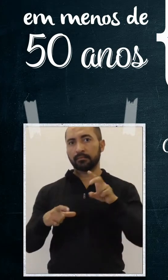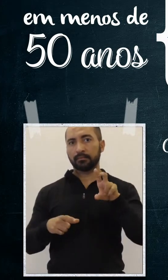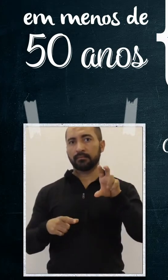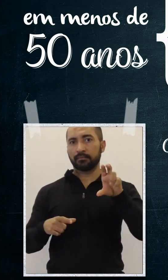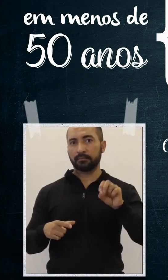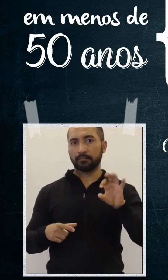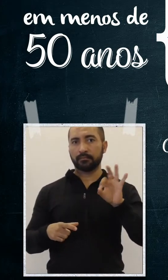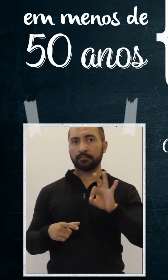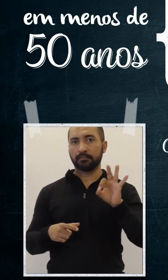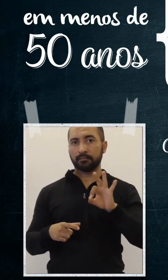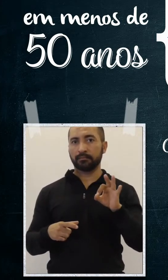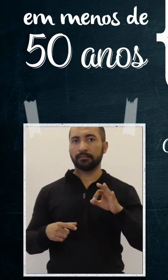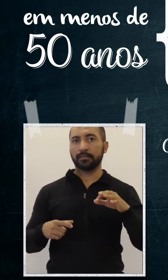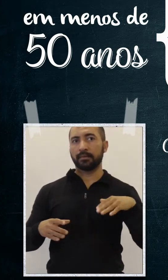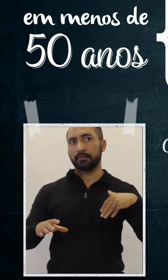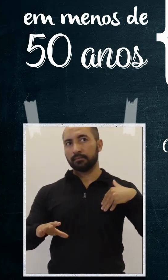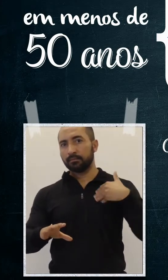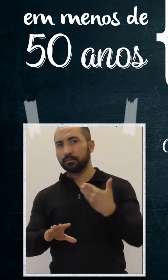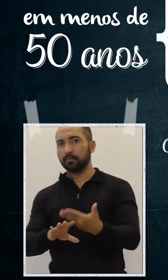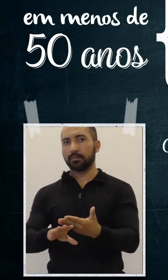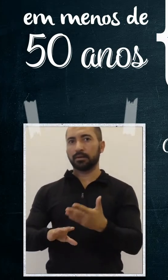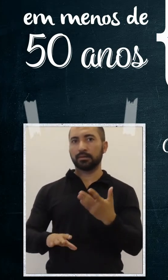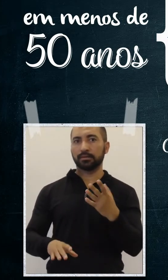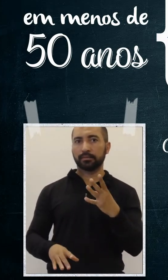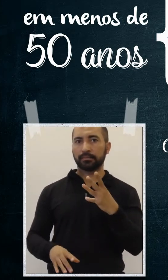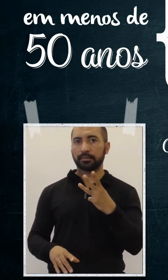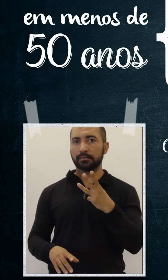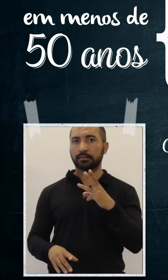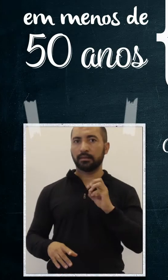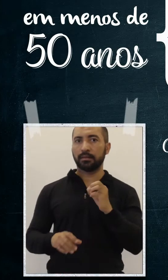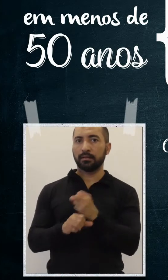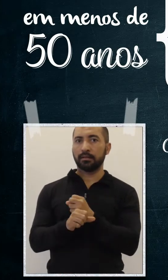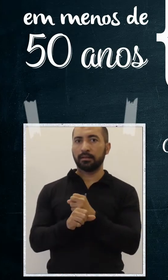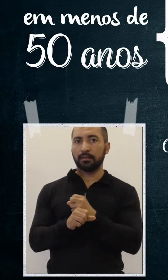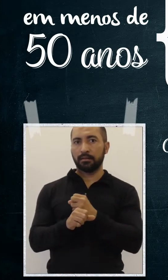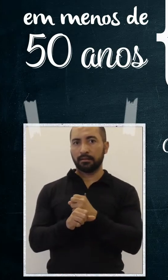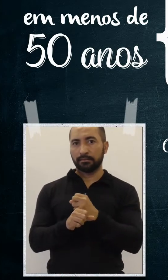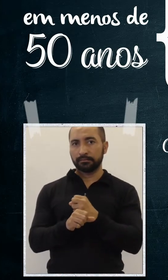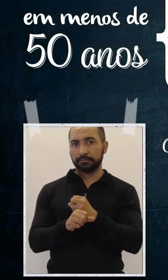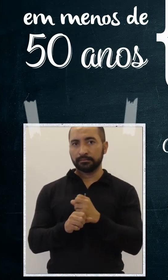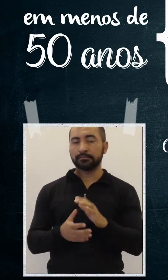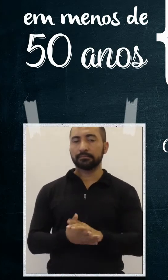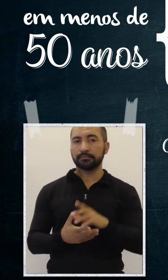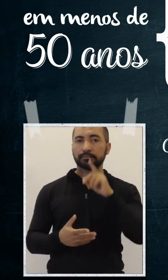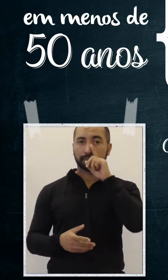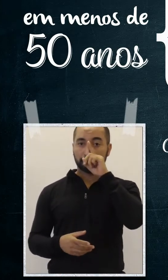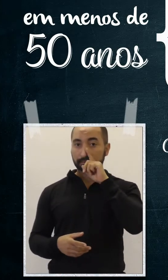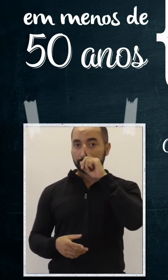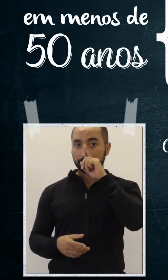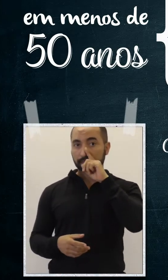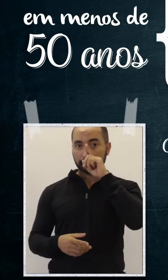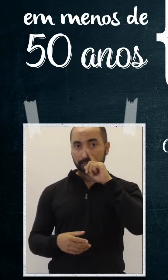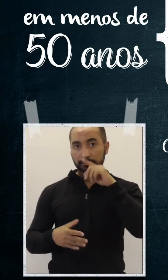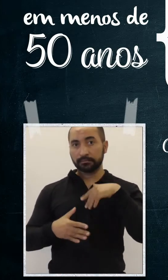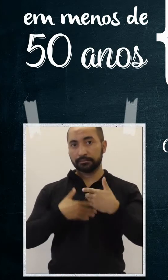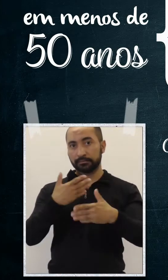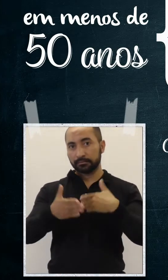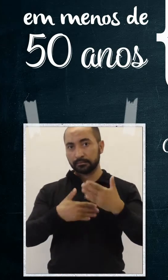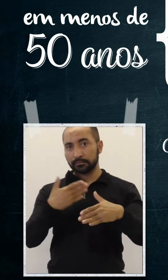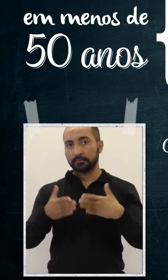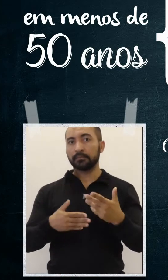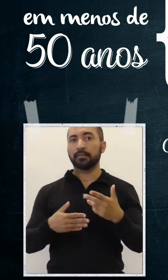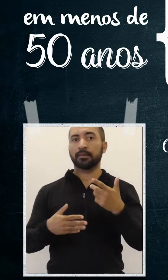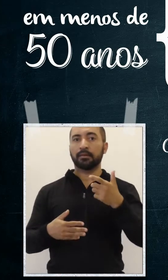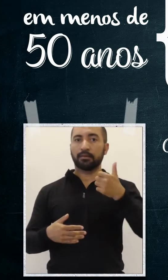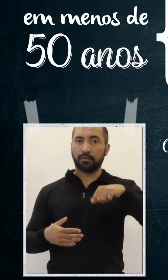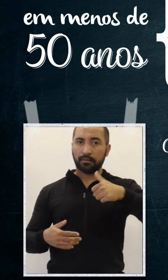de ocorrência da espécie no período de 3 gerações, e categorizam a espécie Mucismilha Hart como em perigo, em uma avaliação segundo